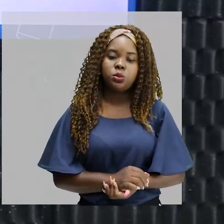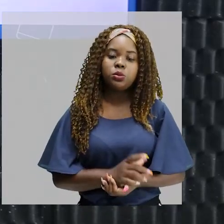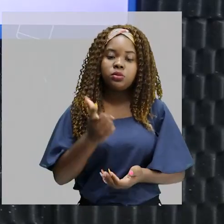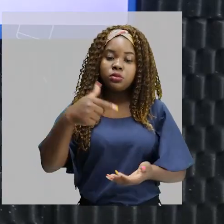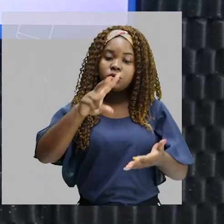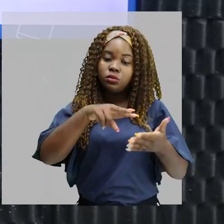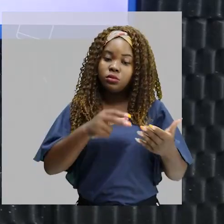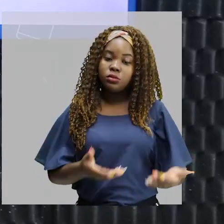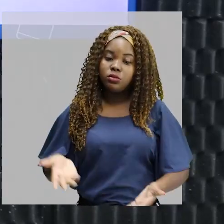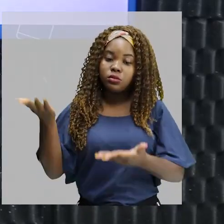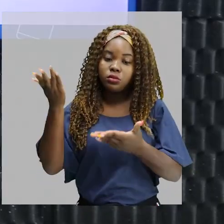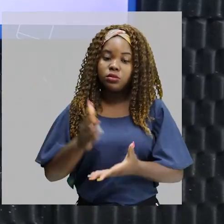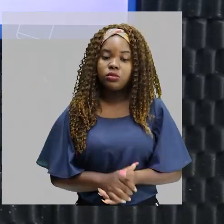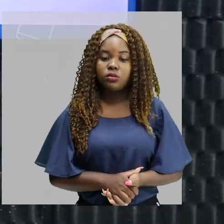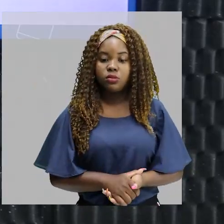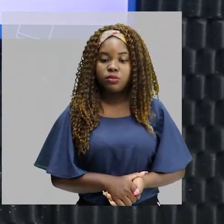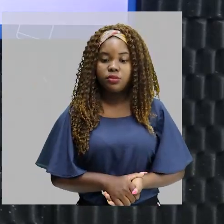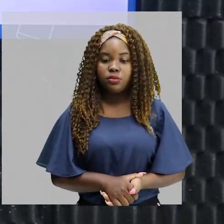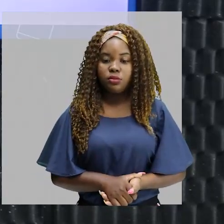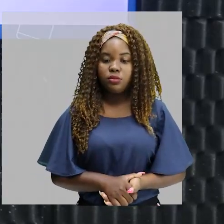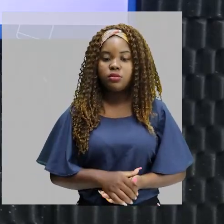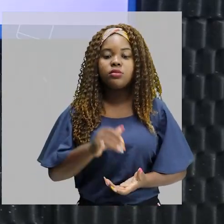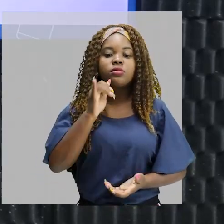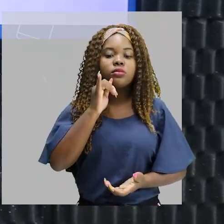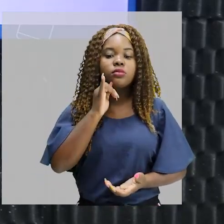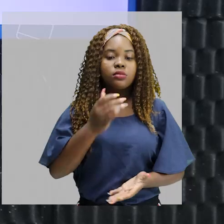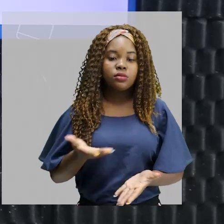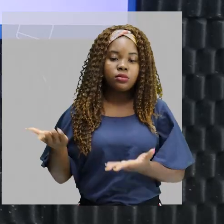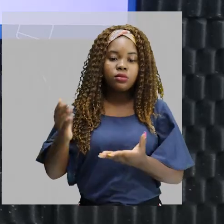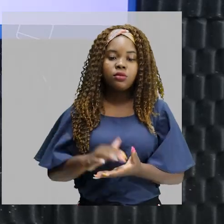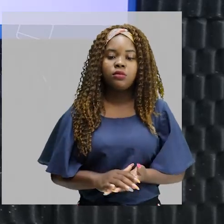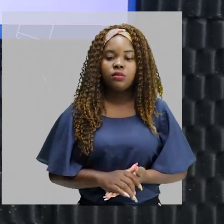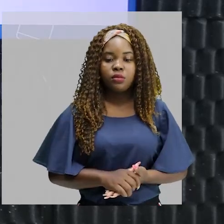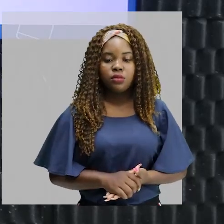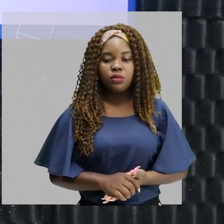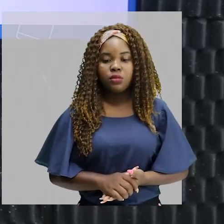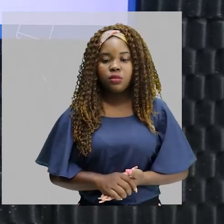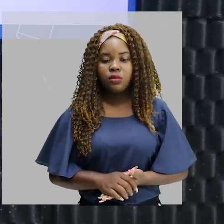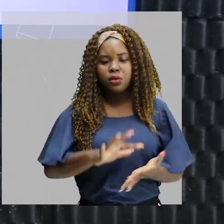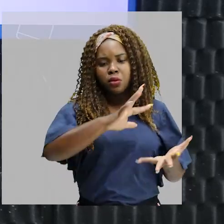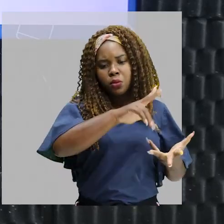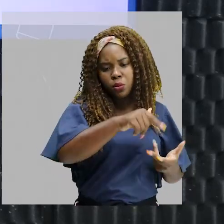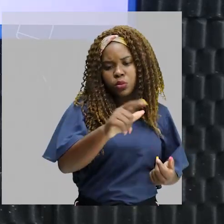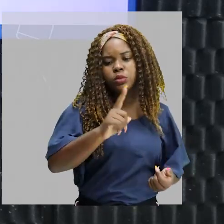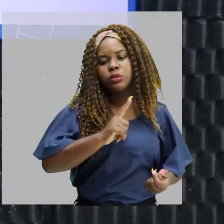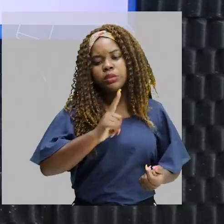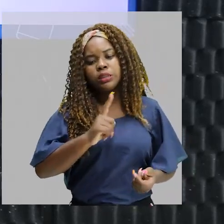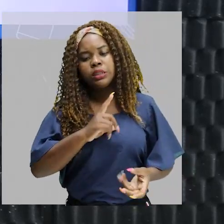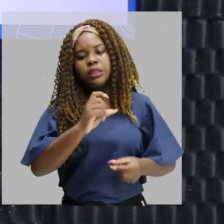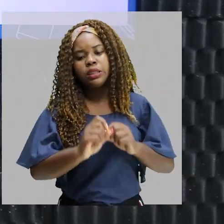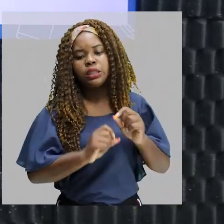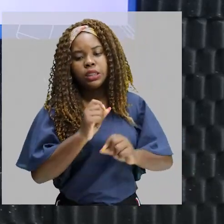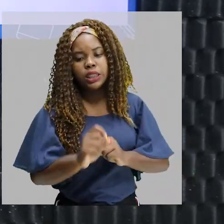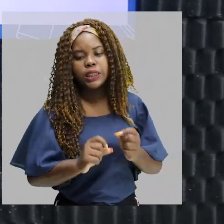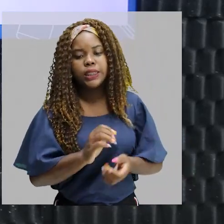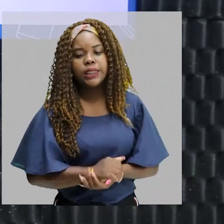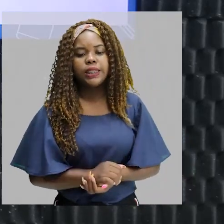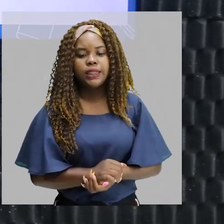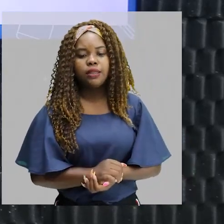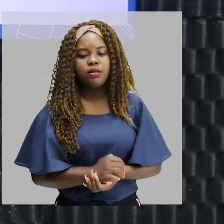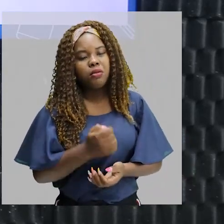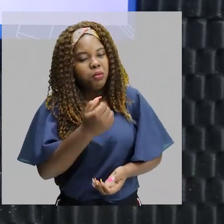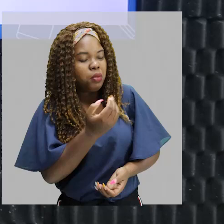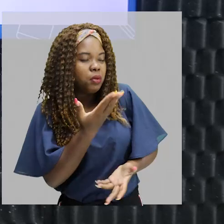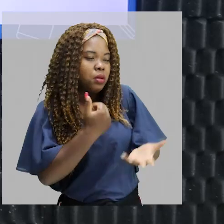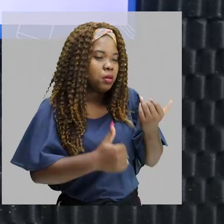Neste mundo, há pouca comida e demasiadas bocas para que alimentar, tá? Então, neste mundo, há